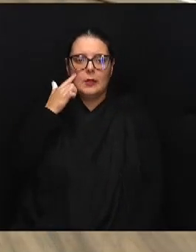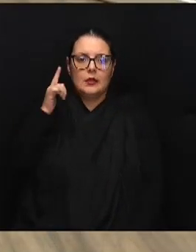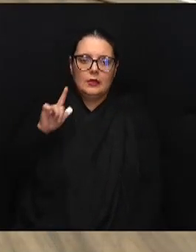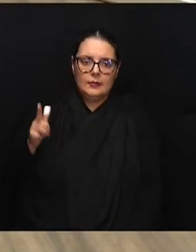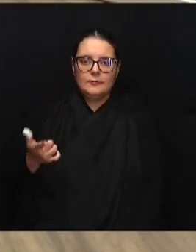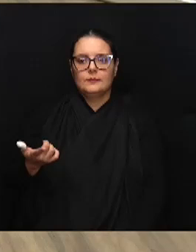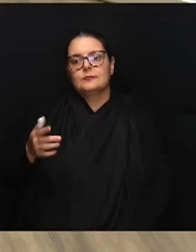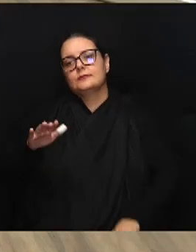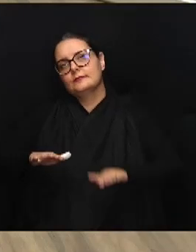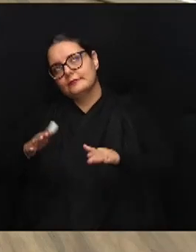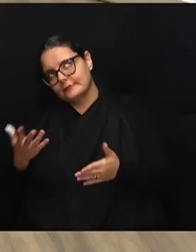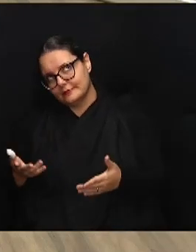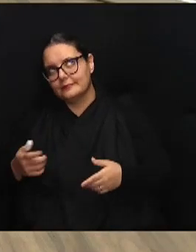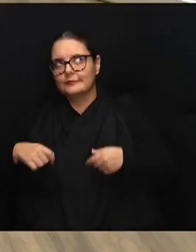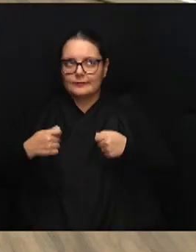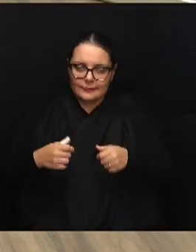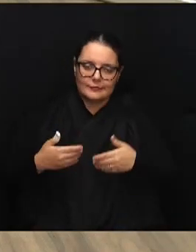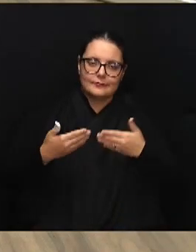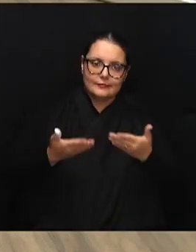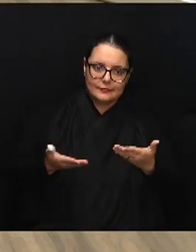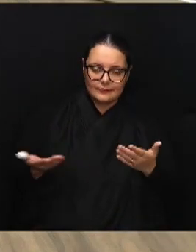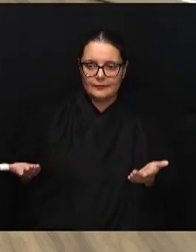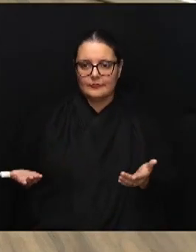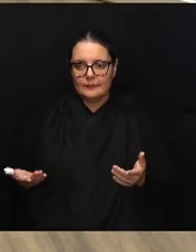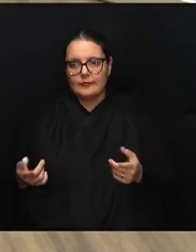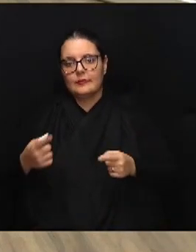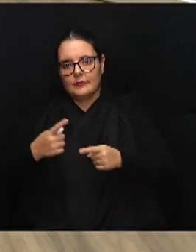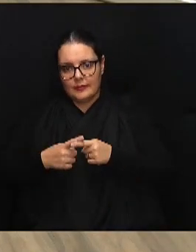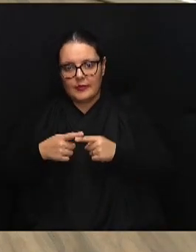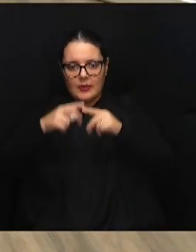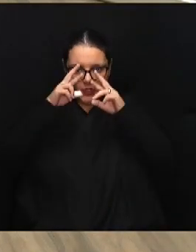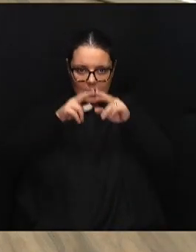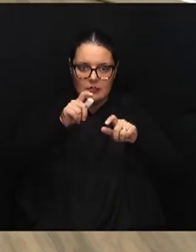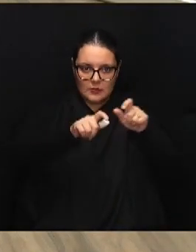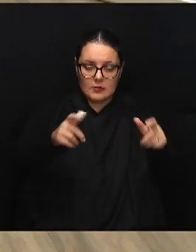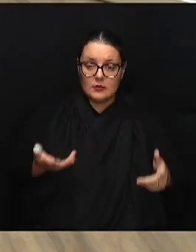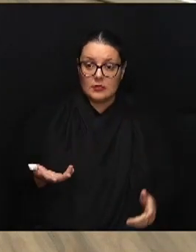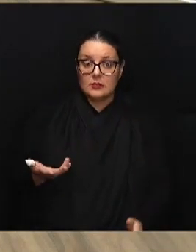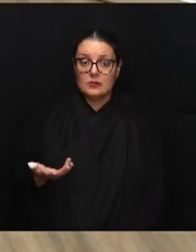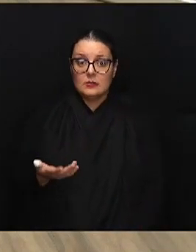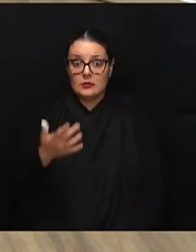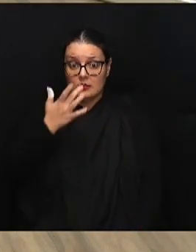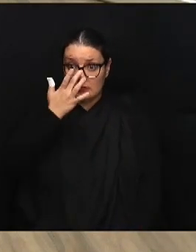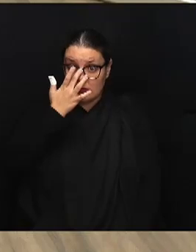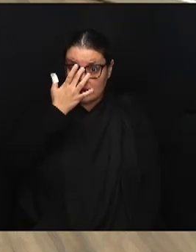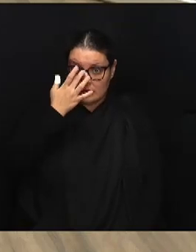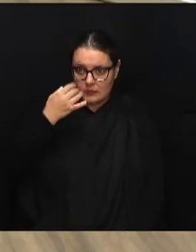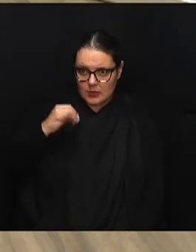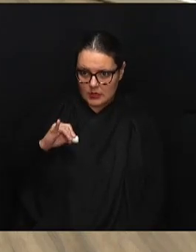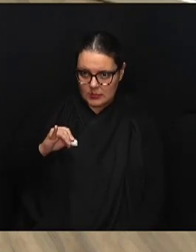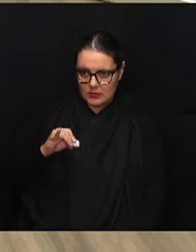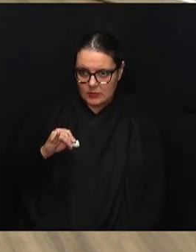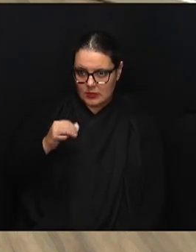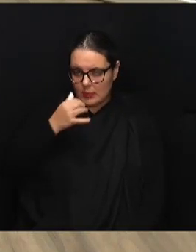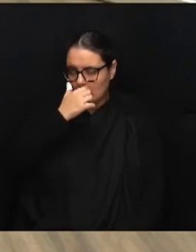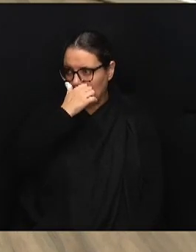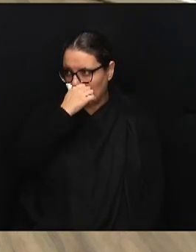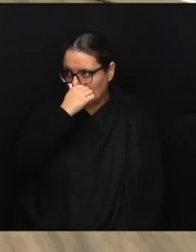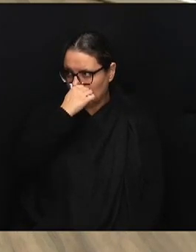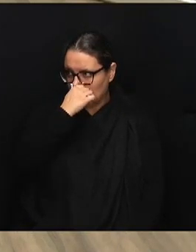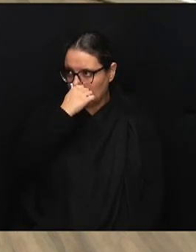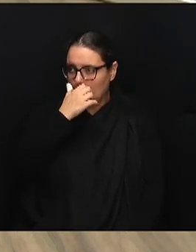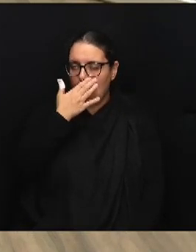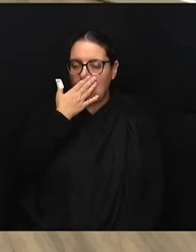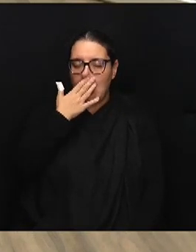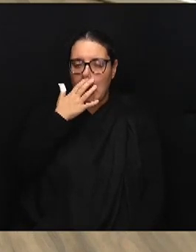ou outra, nós vamos ceder, até por consideração às outras pessoas, mas se a gente deixar as demandas